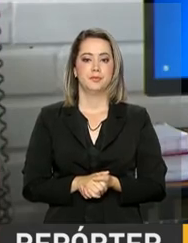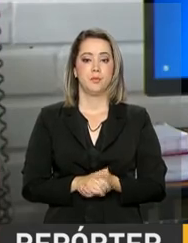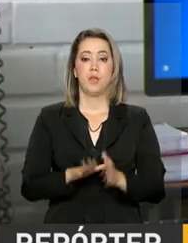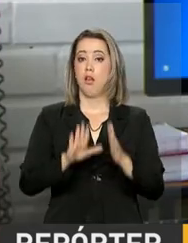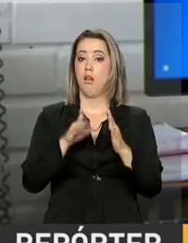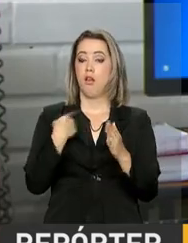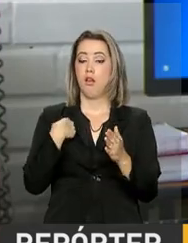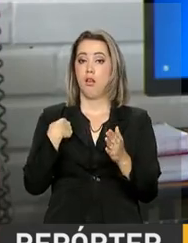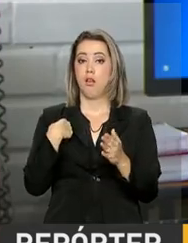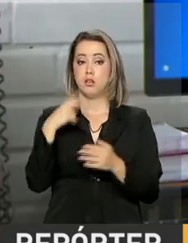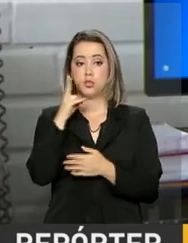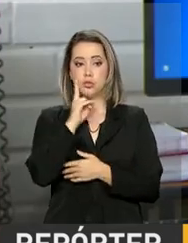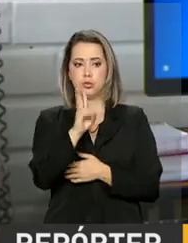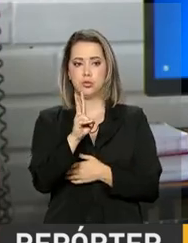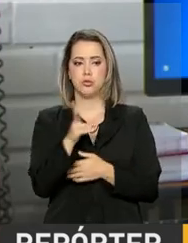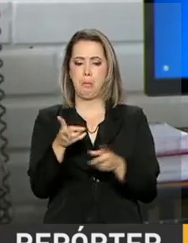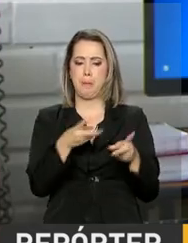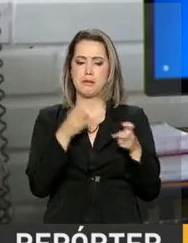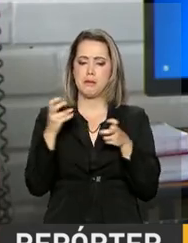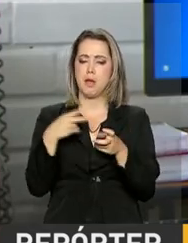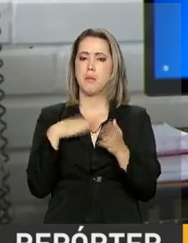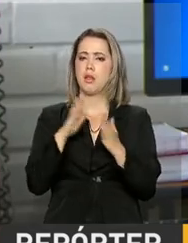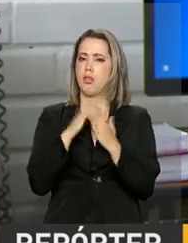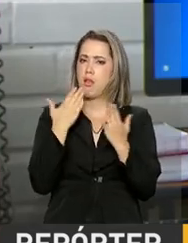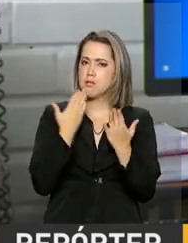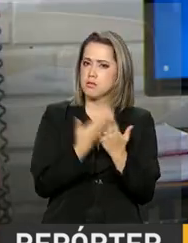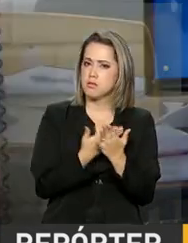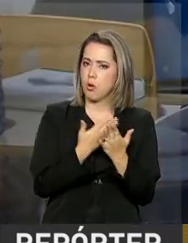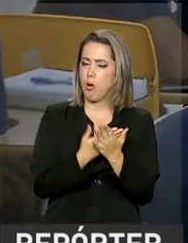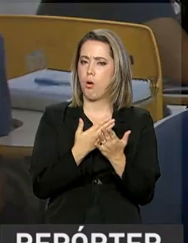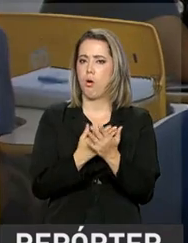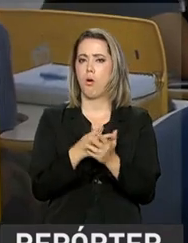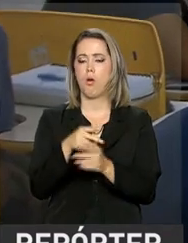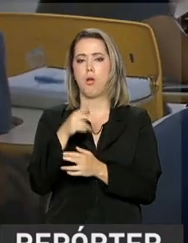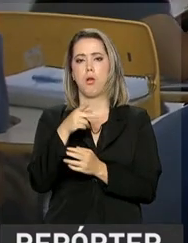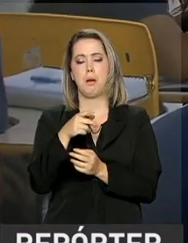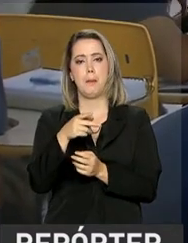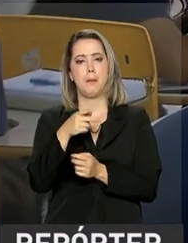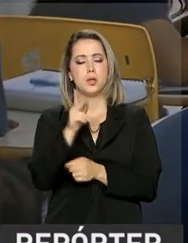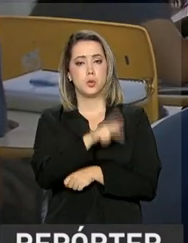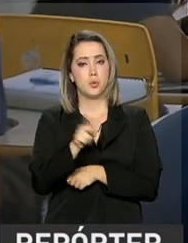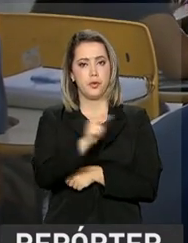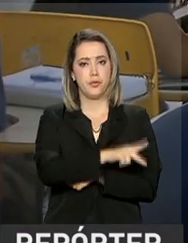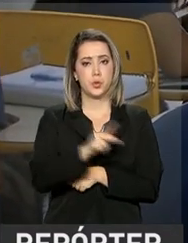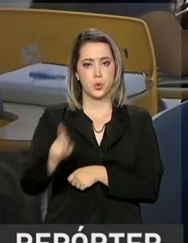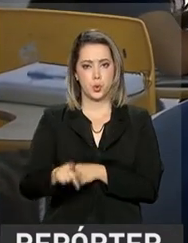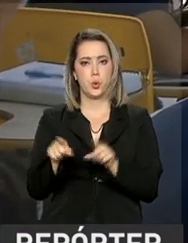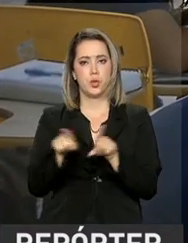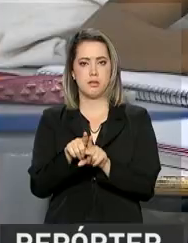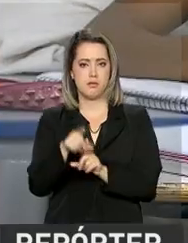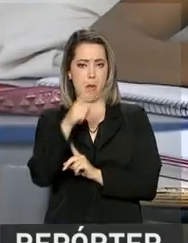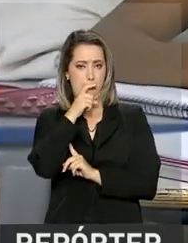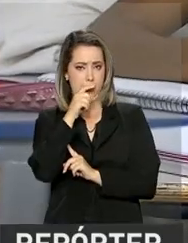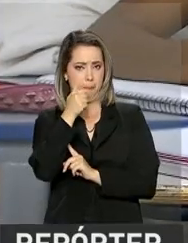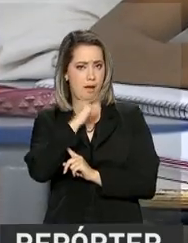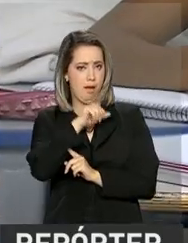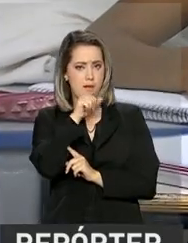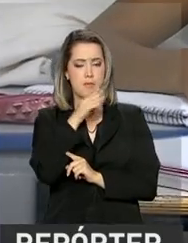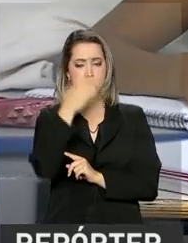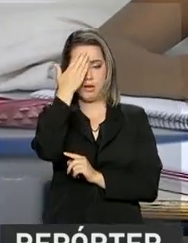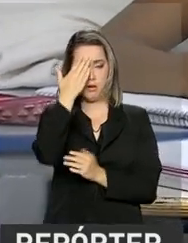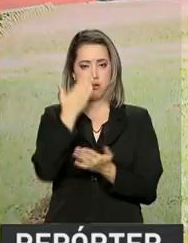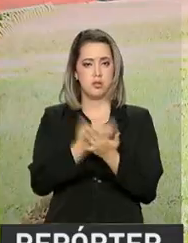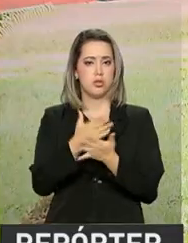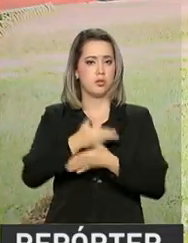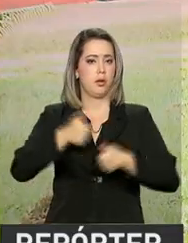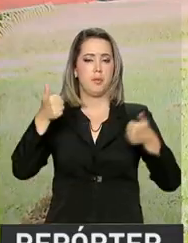escola de uma boa parte dos professores e principalmente dos Pais vale muito a pena Eles agora estão ficando sendo assistidos aqui na